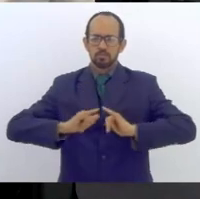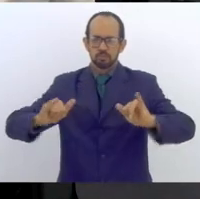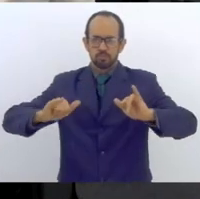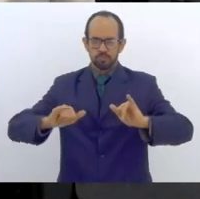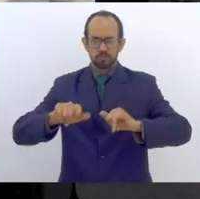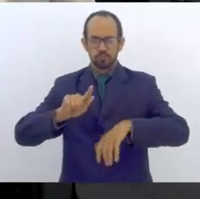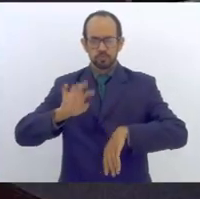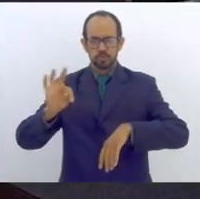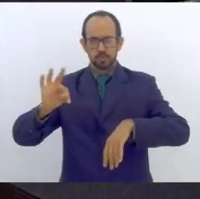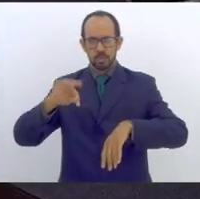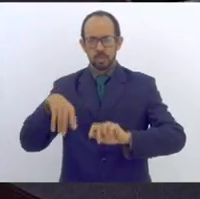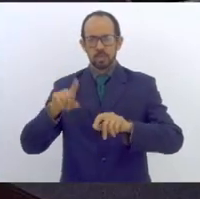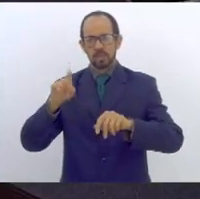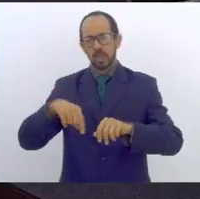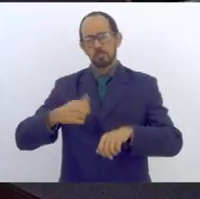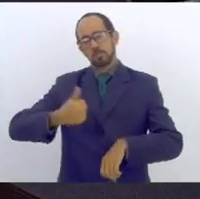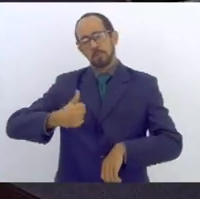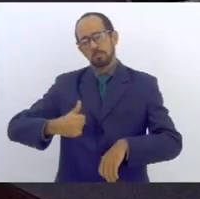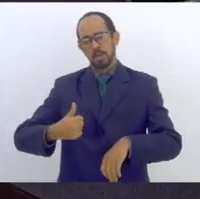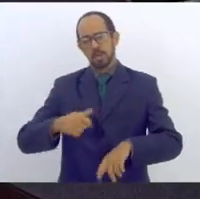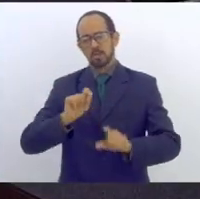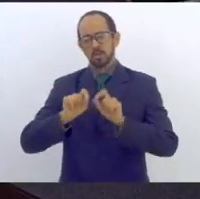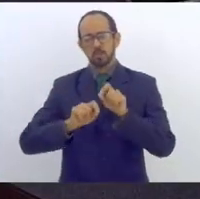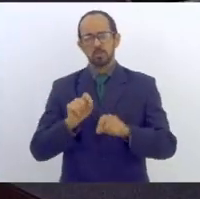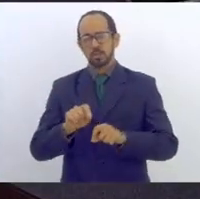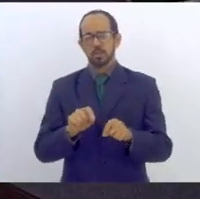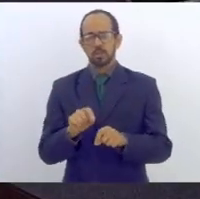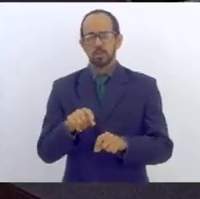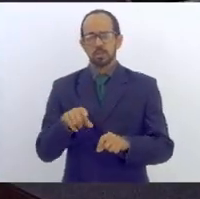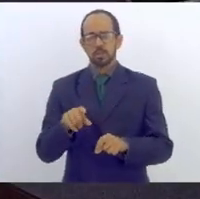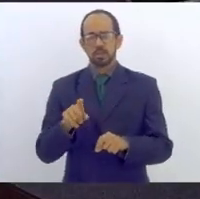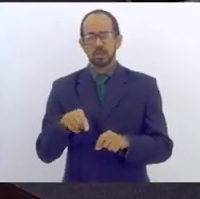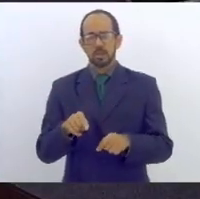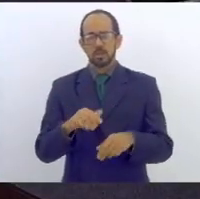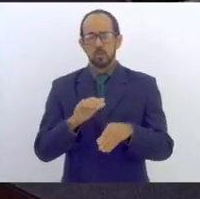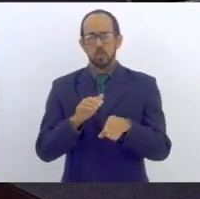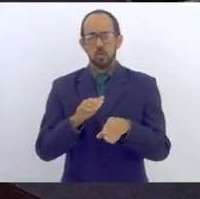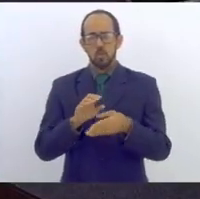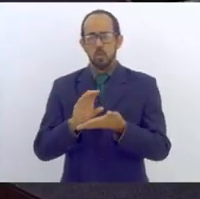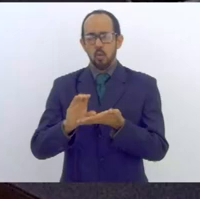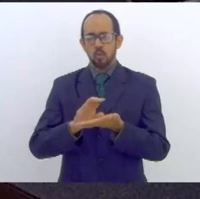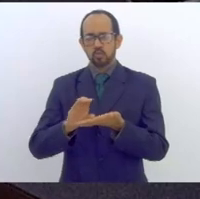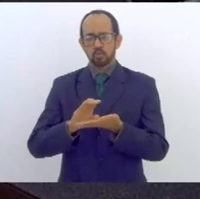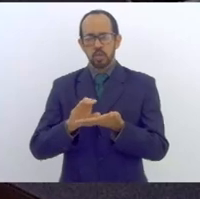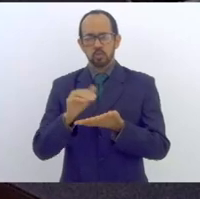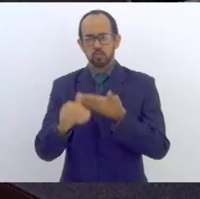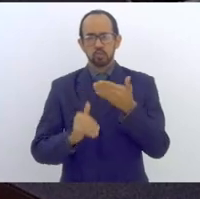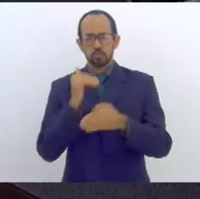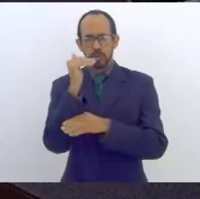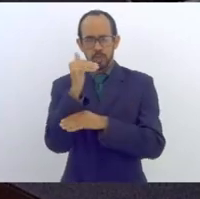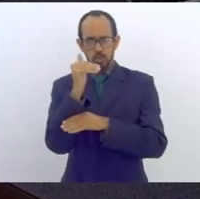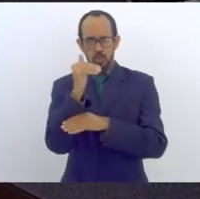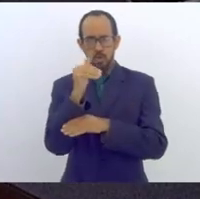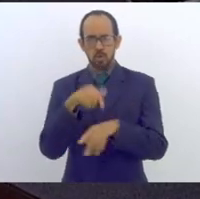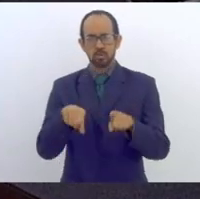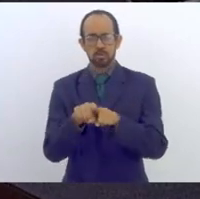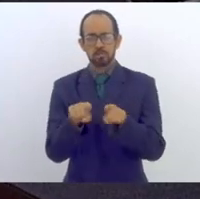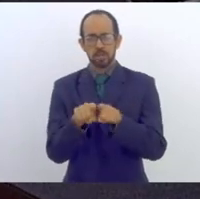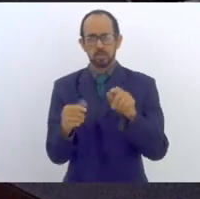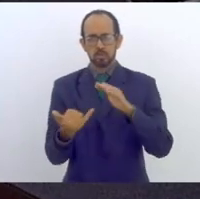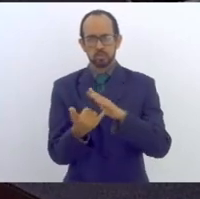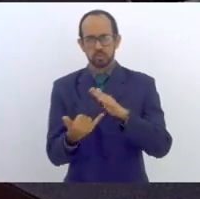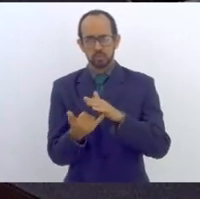GT que a primeira publicação eram com era um conselho superior basicamente e as entidades e